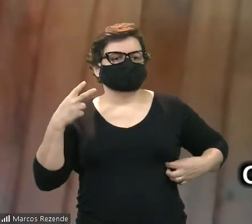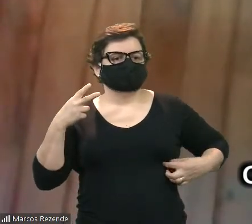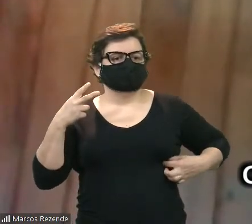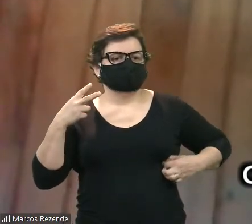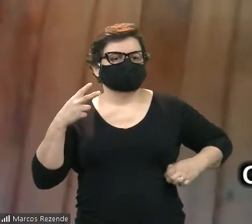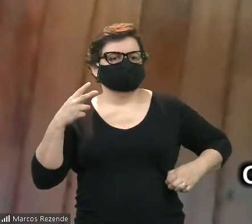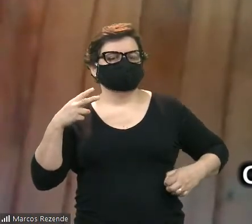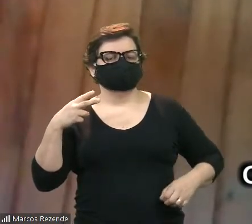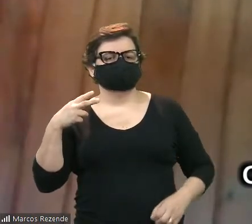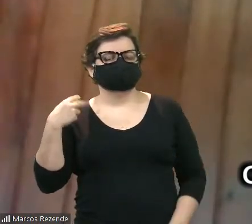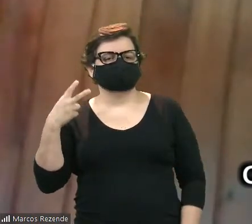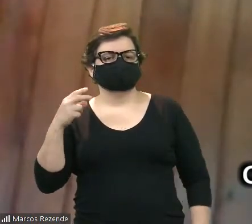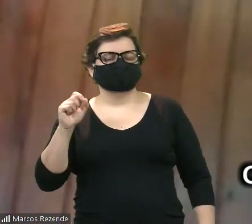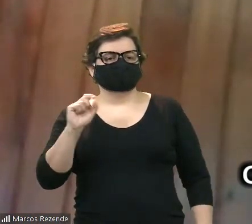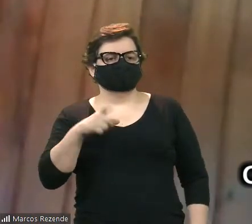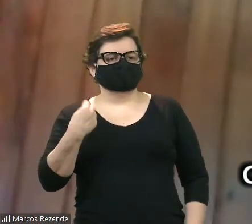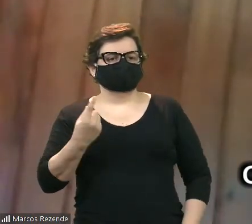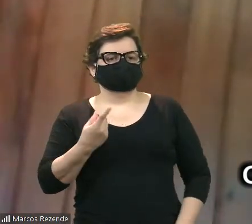que nós